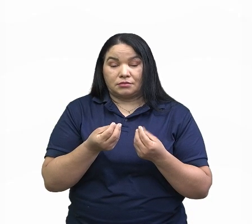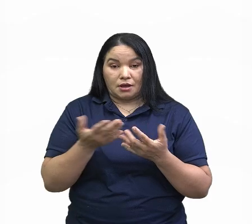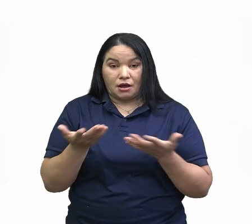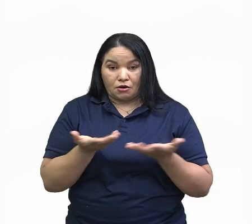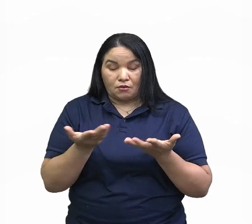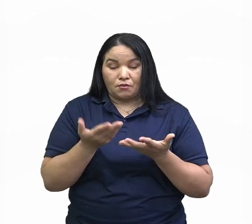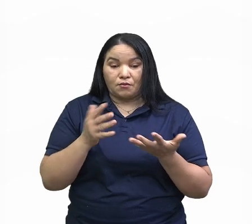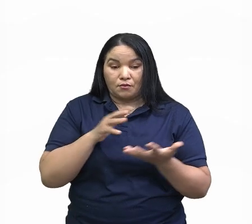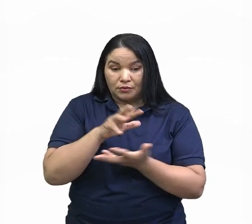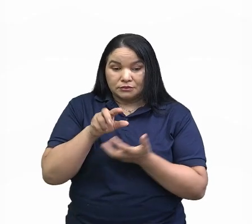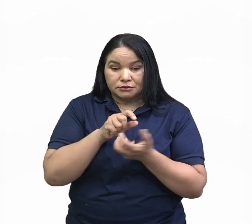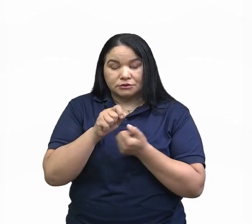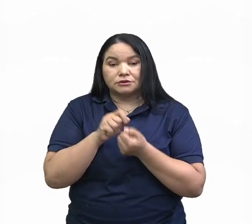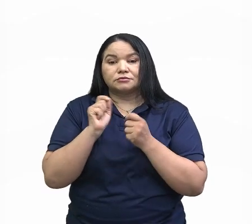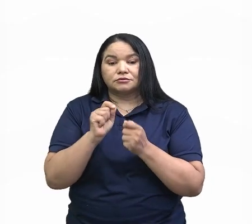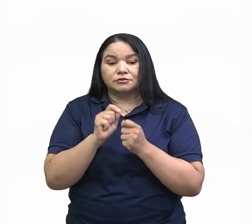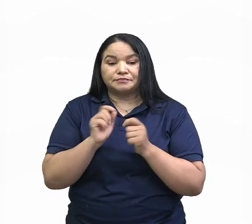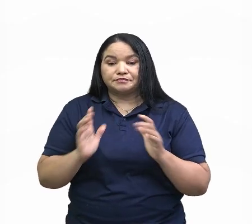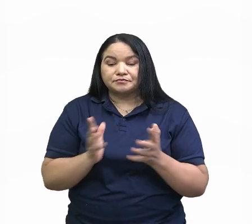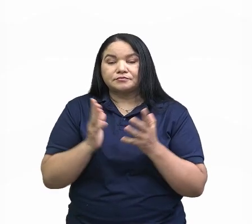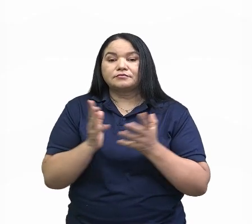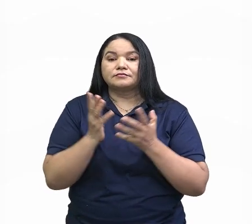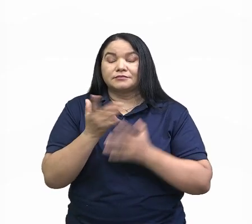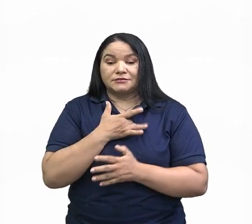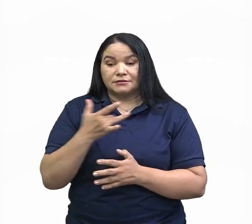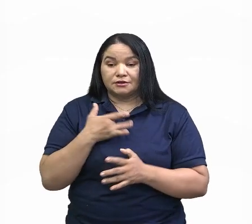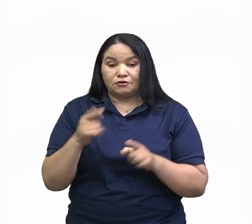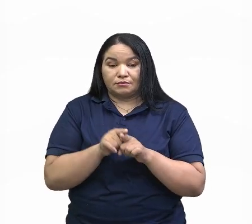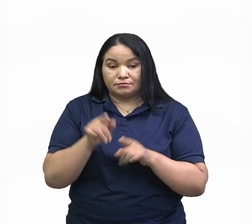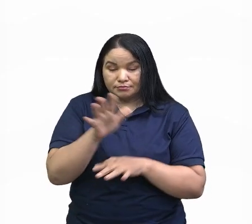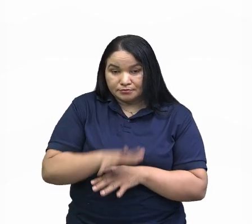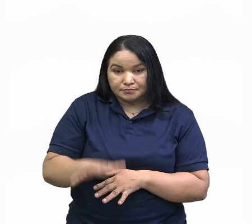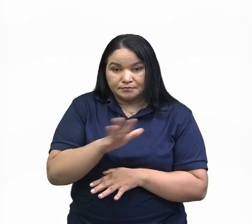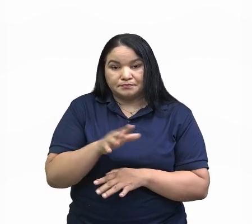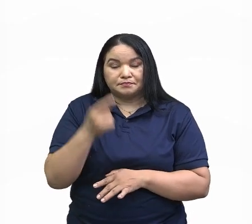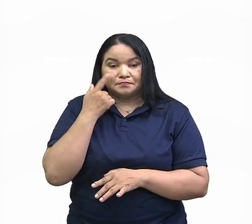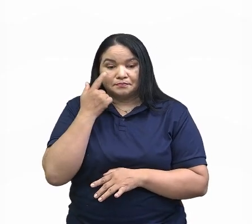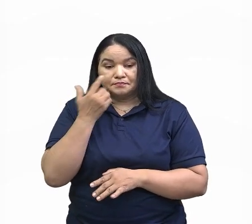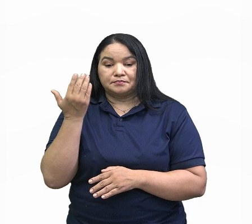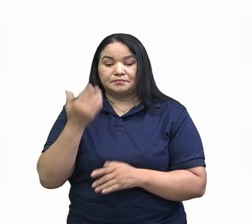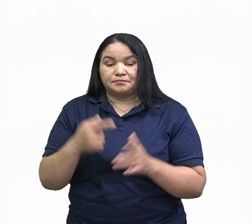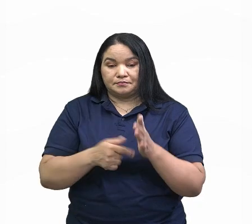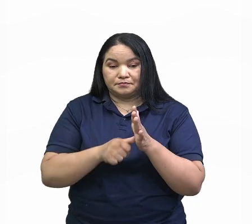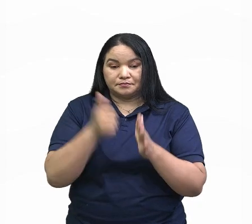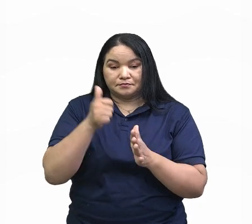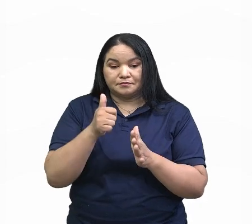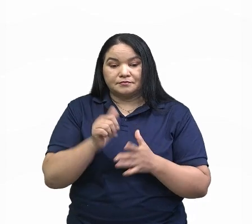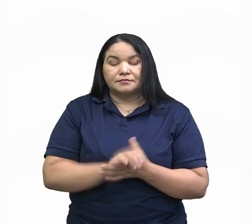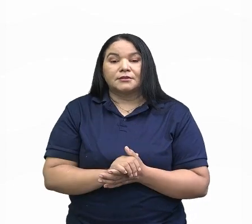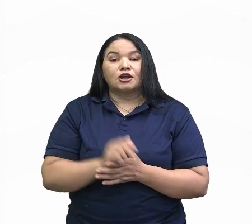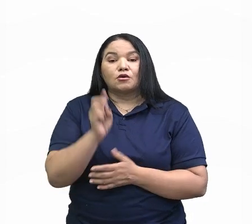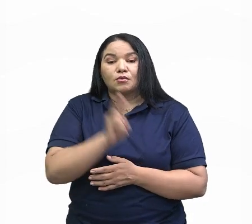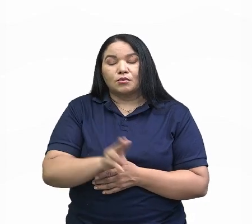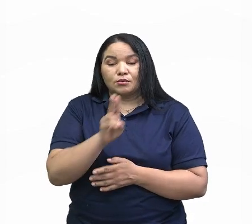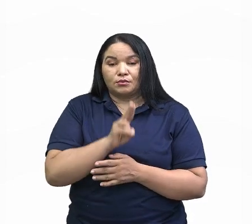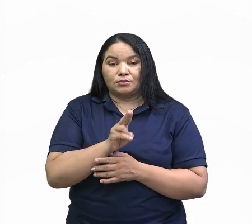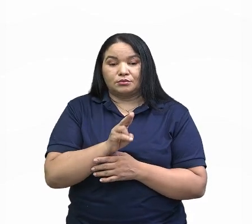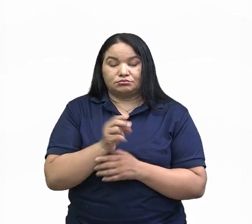sustentáveis promovendo saúde e ambiente. Olha aí, a primeira que a gente observa, uso de transporte